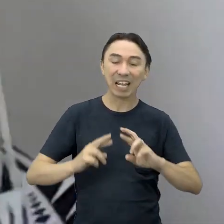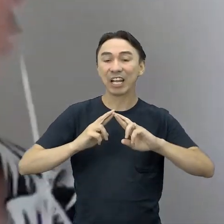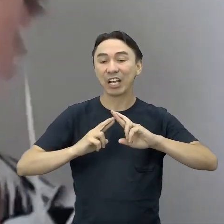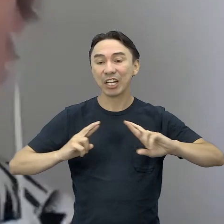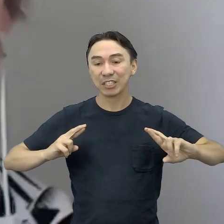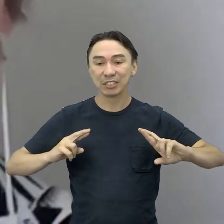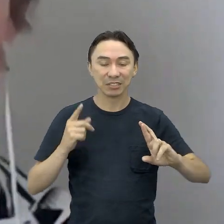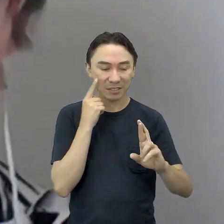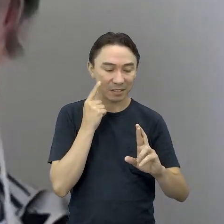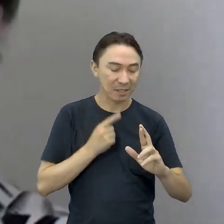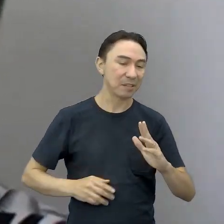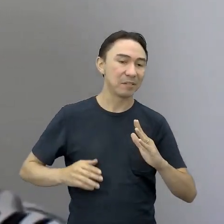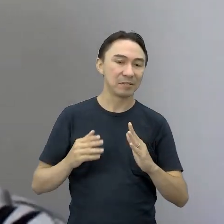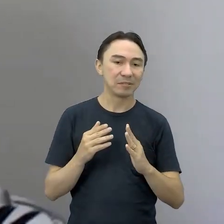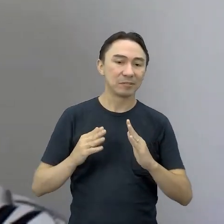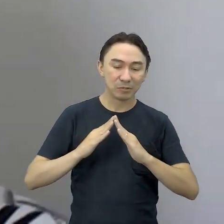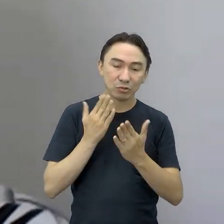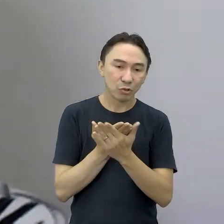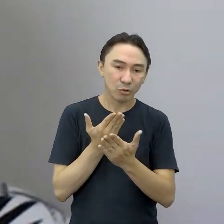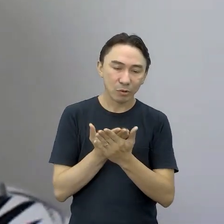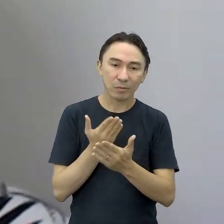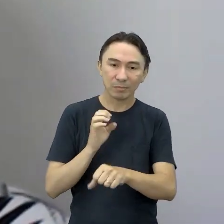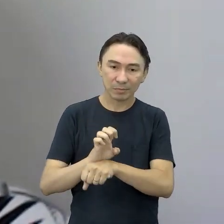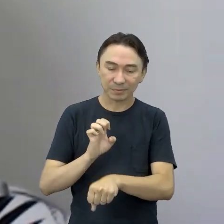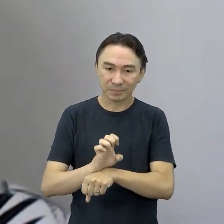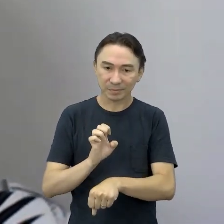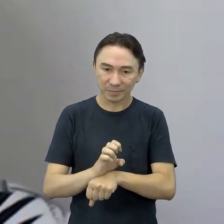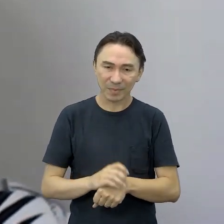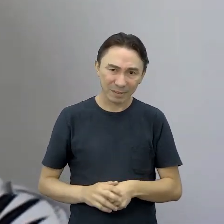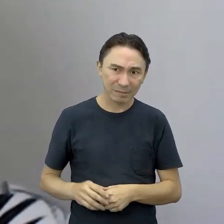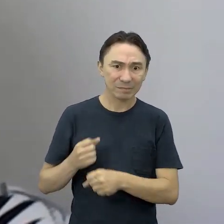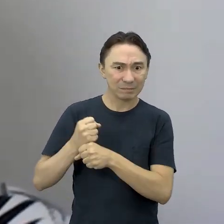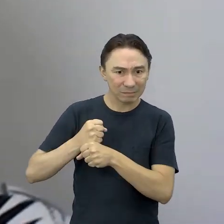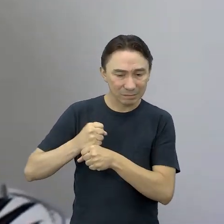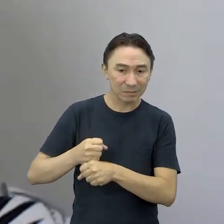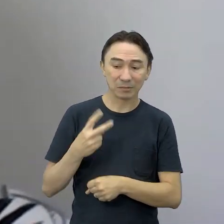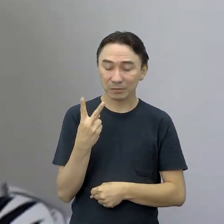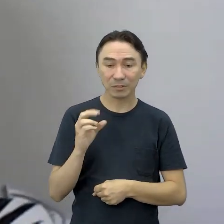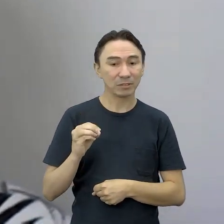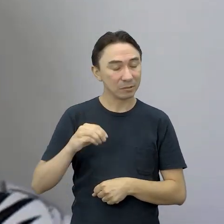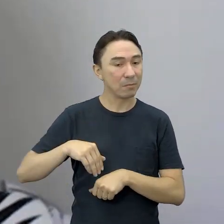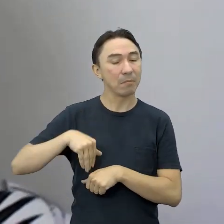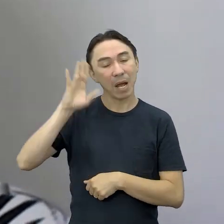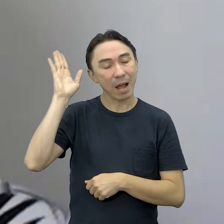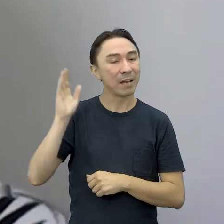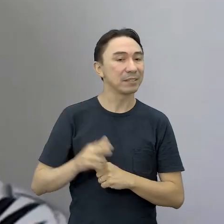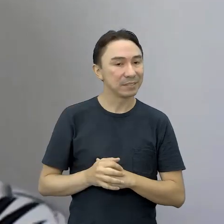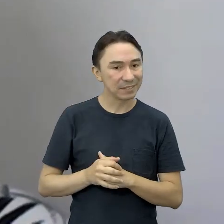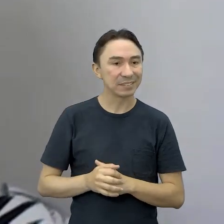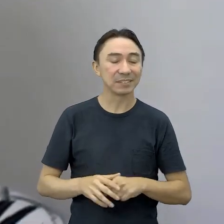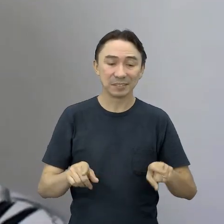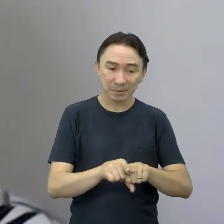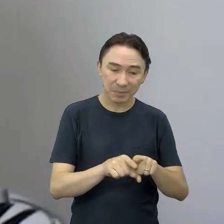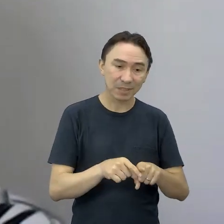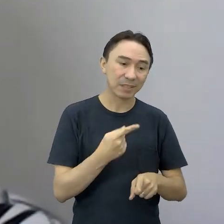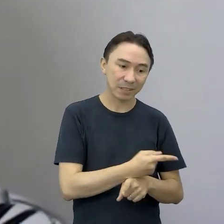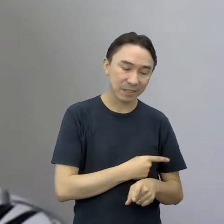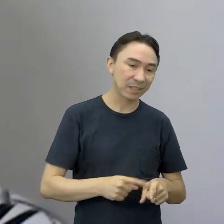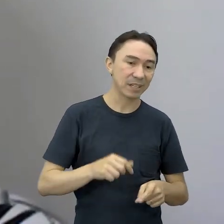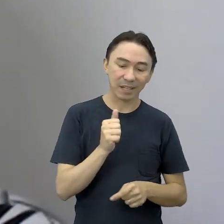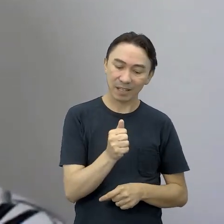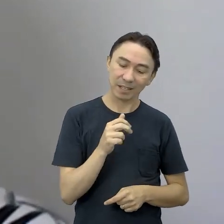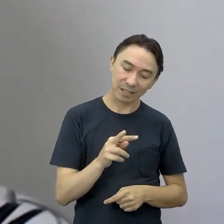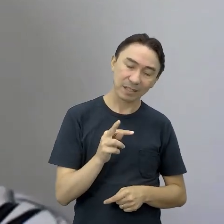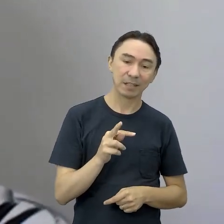de 30 anos, tanto na sala de aula, quanto na formação de professores. Então, bem-vindos a esse